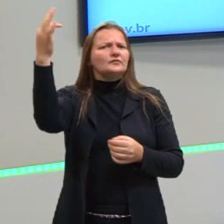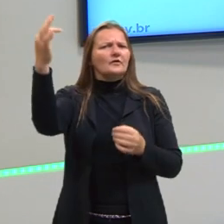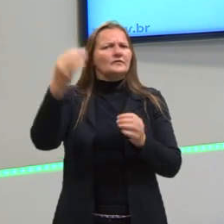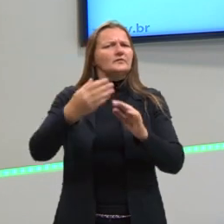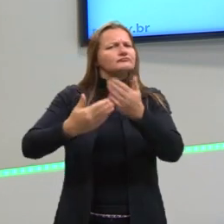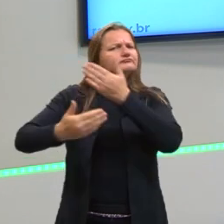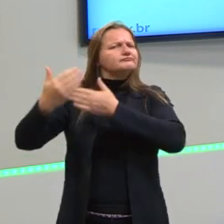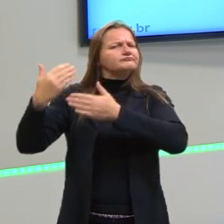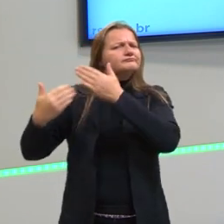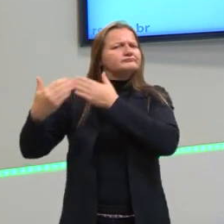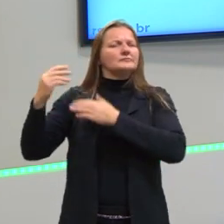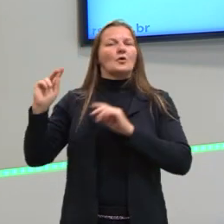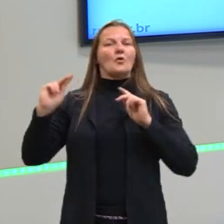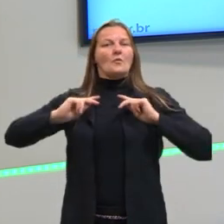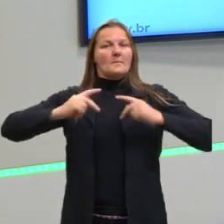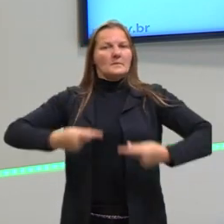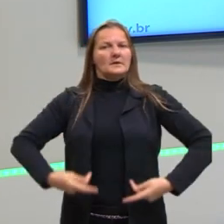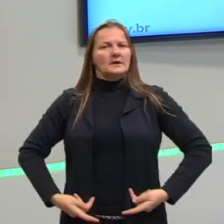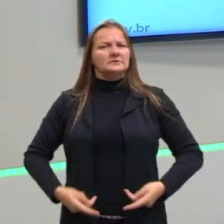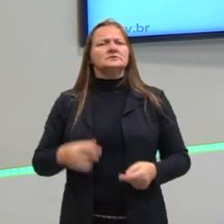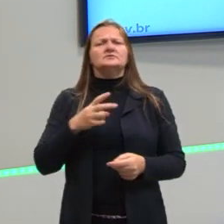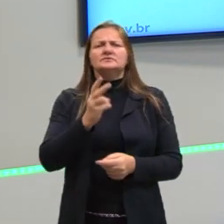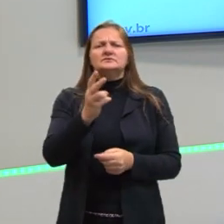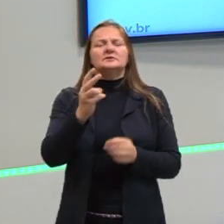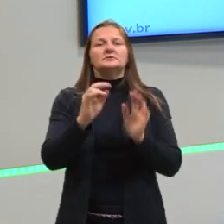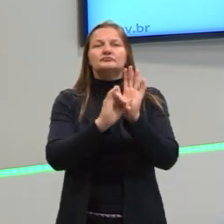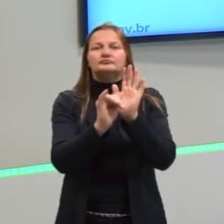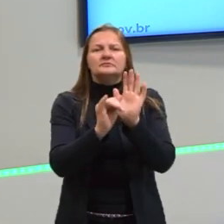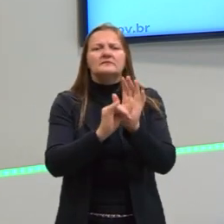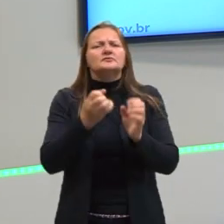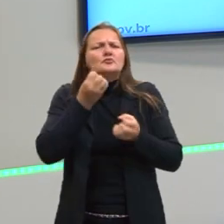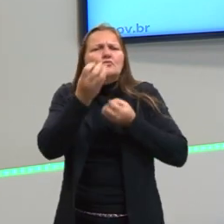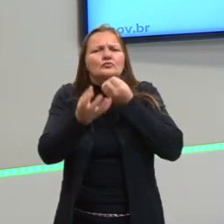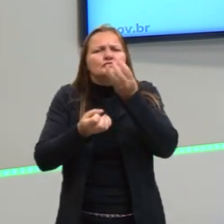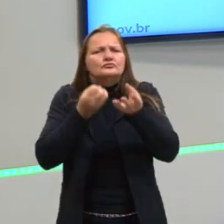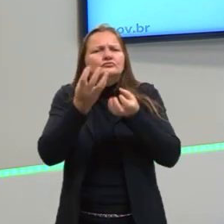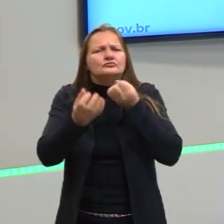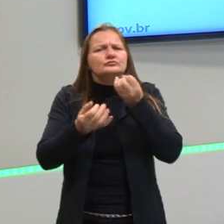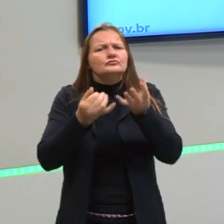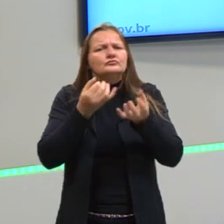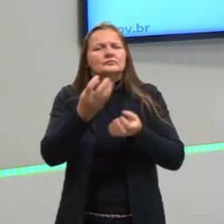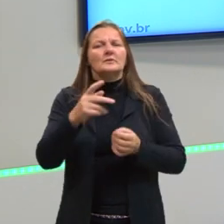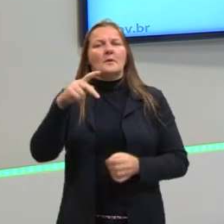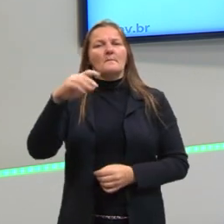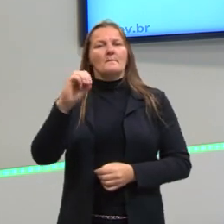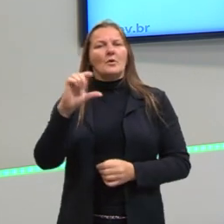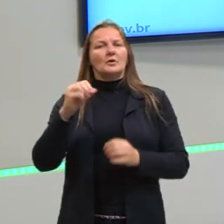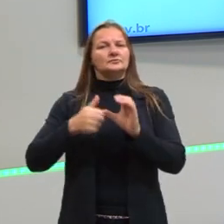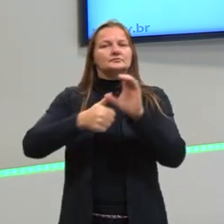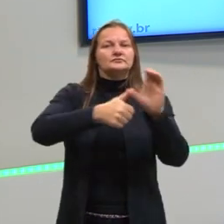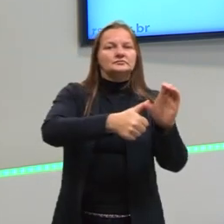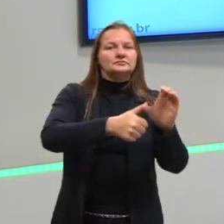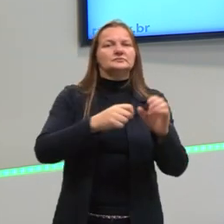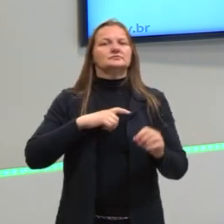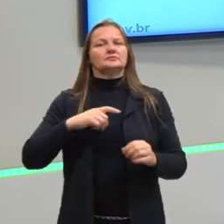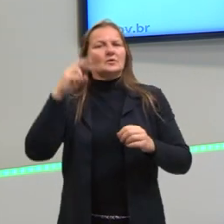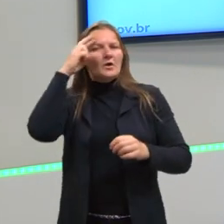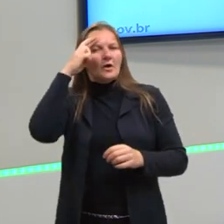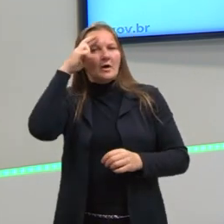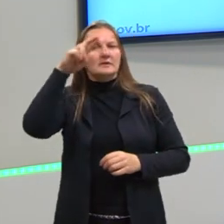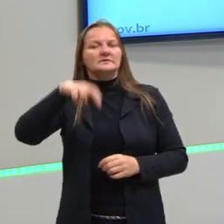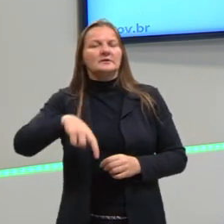outras faz da humanidade todas elas se sentam em alguma narrativa né ao apólice cristianismo a